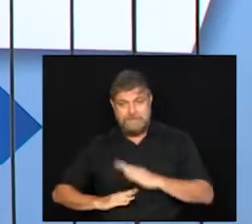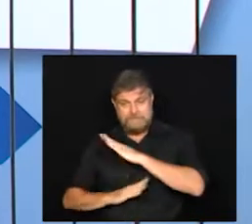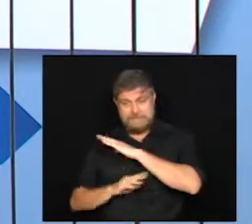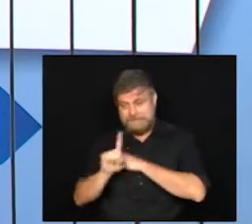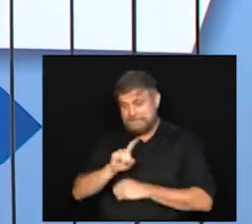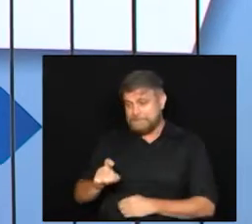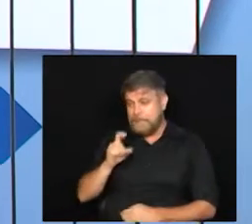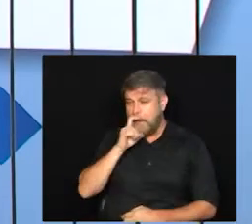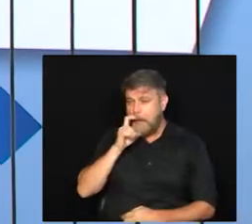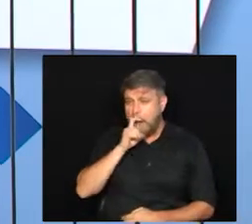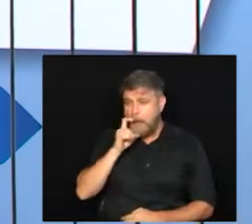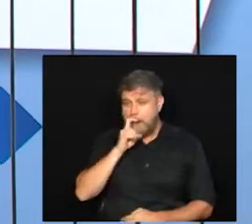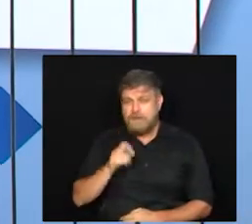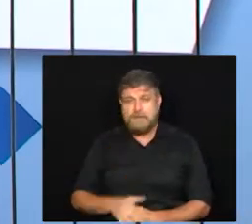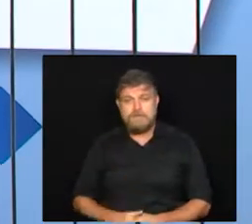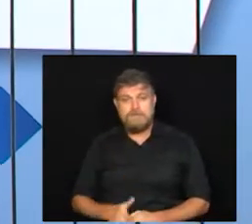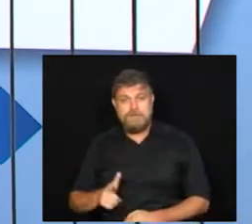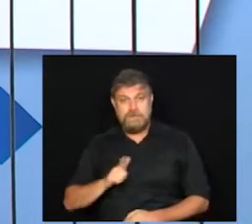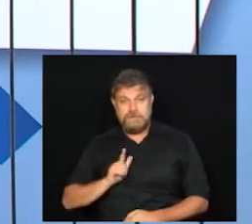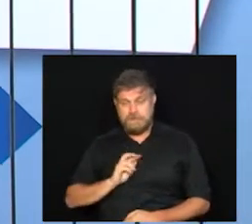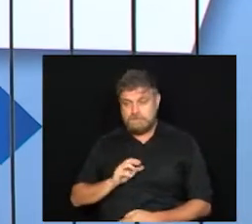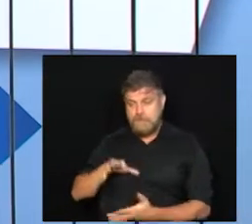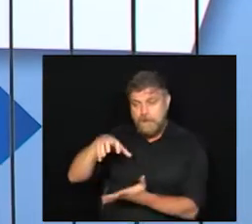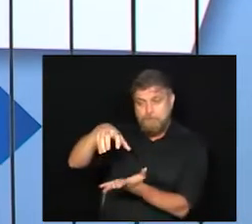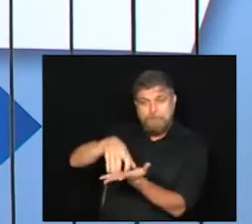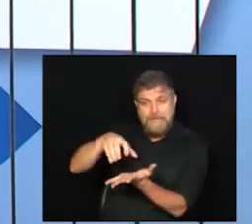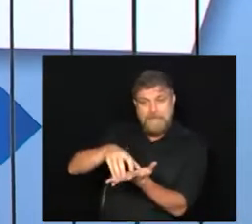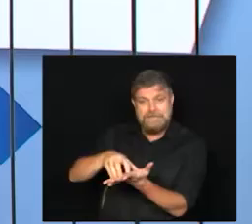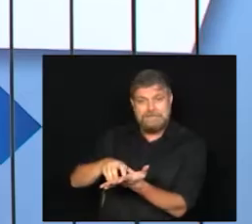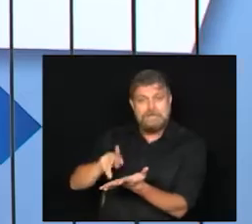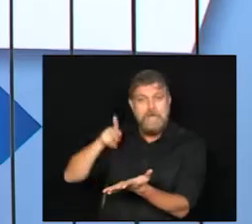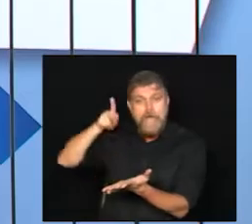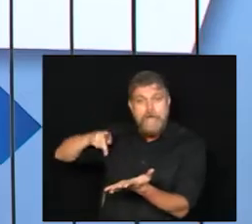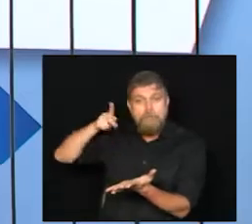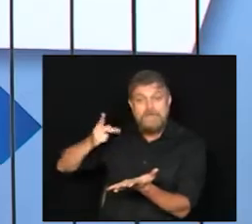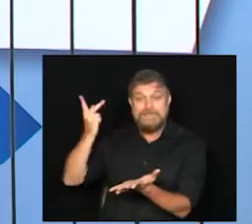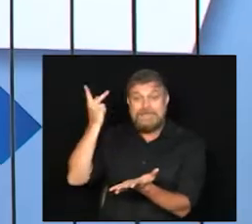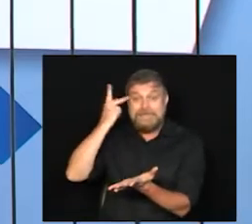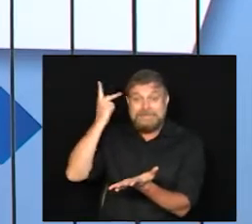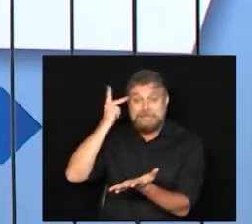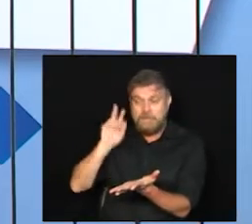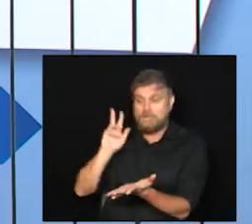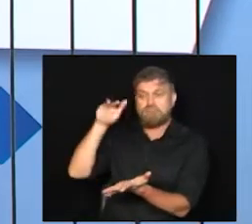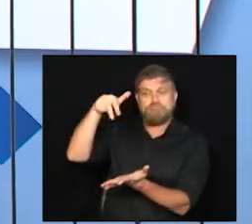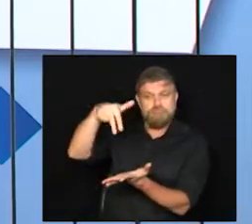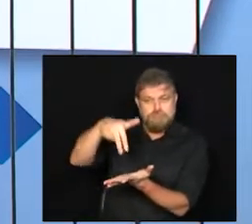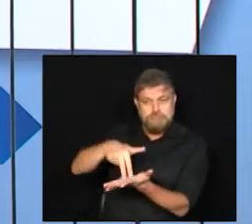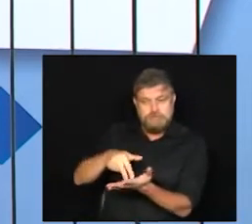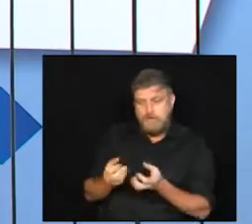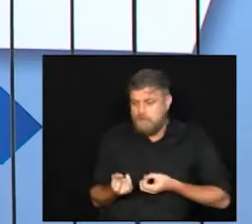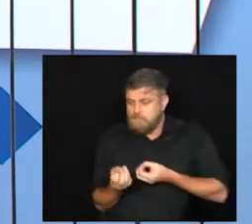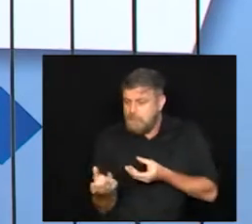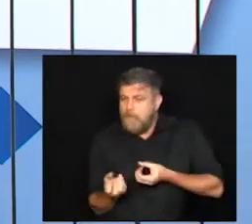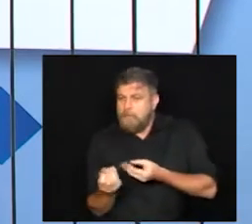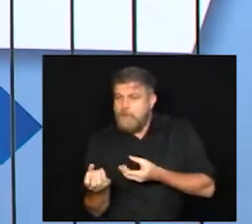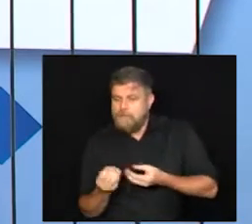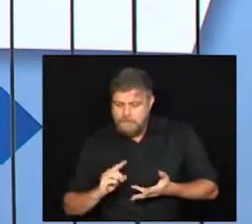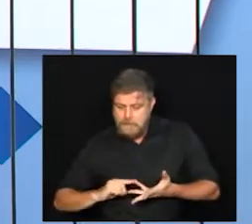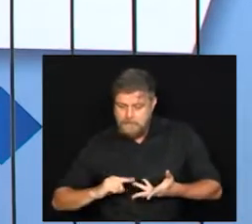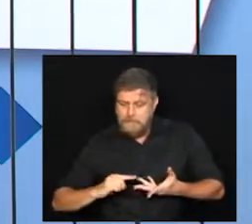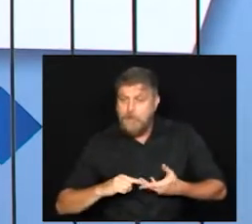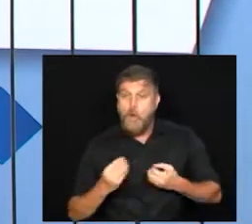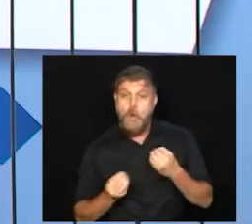o vereador Zé Carlos, estará no Palácio dos Bandeirantes, justamente levando as demandas da cidade a respeito